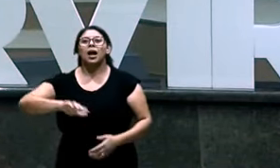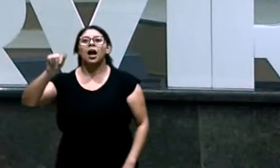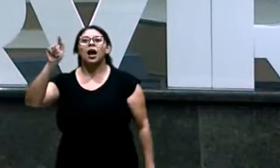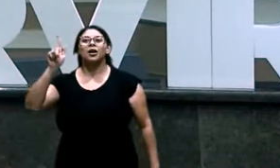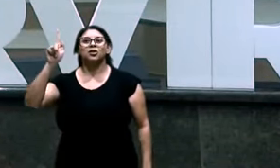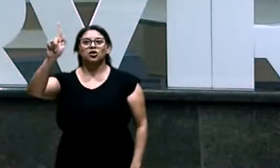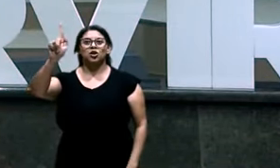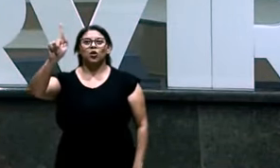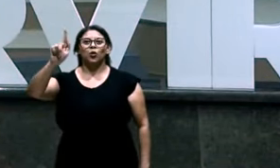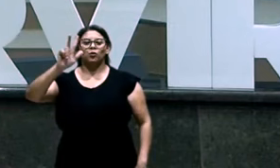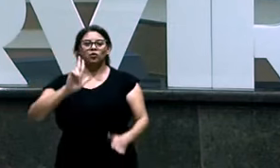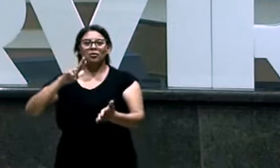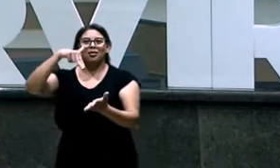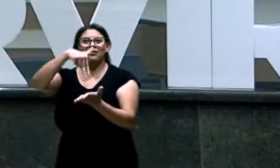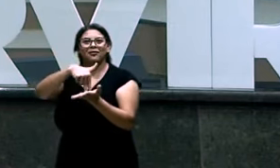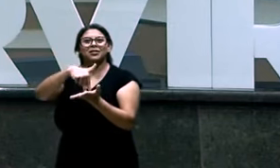prata,